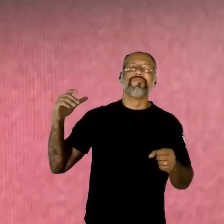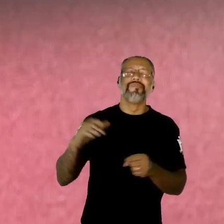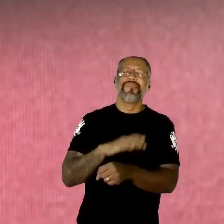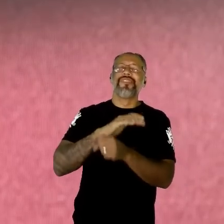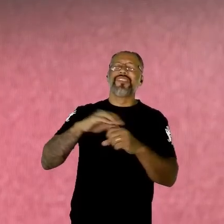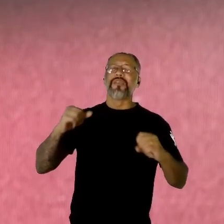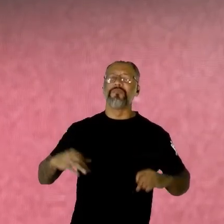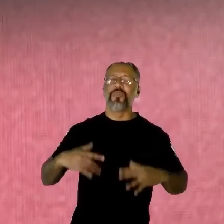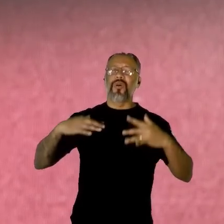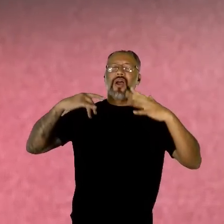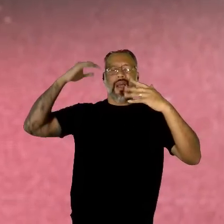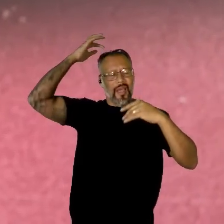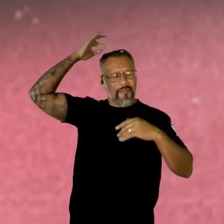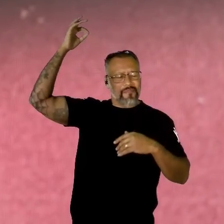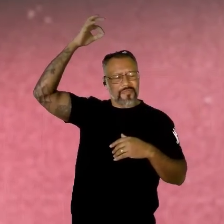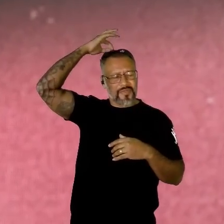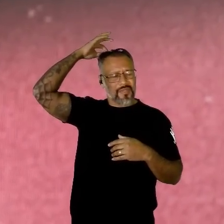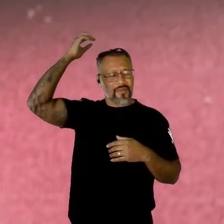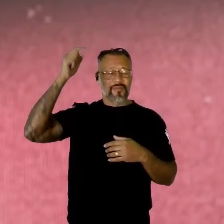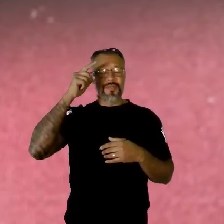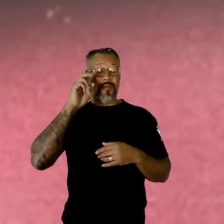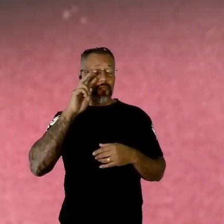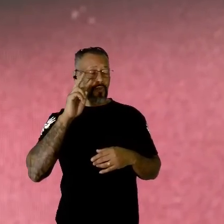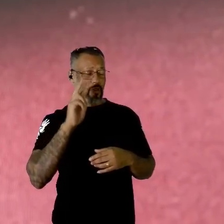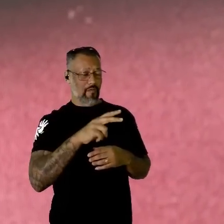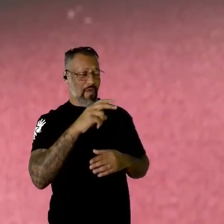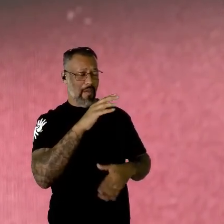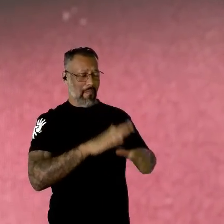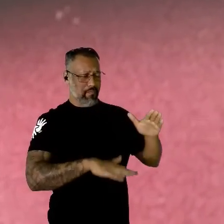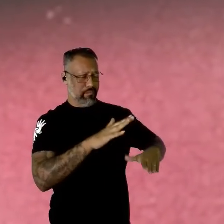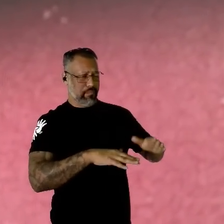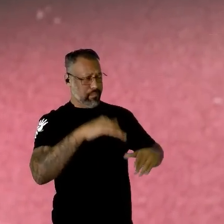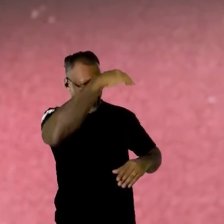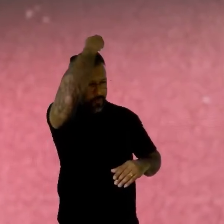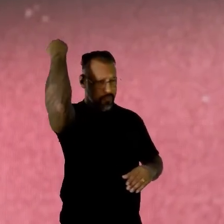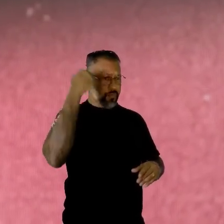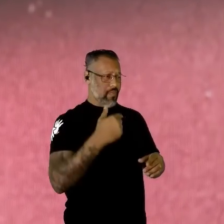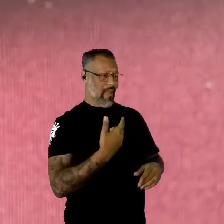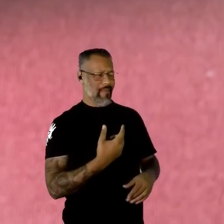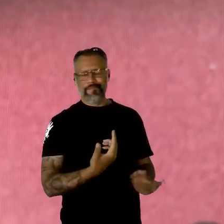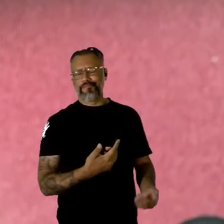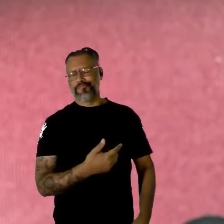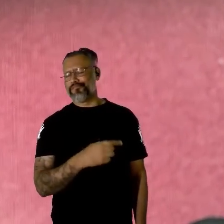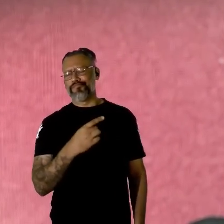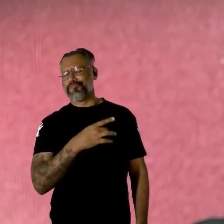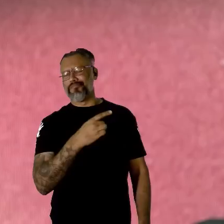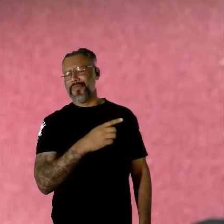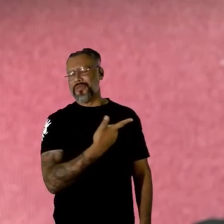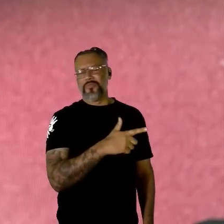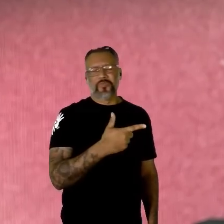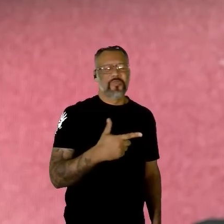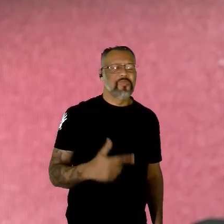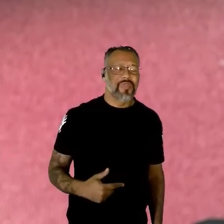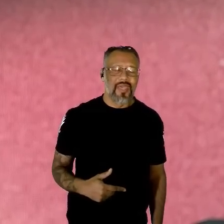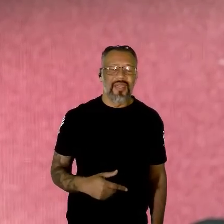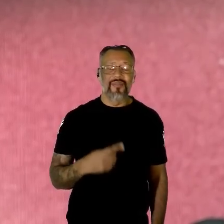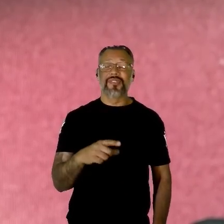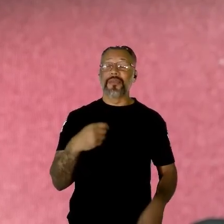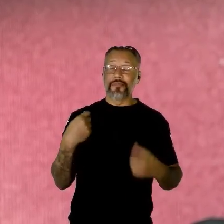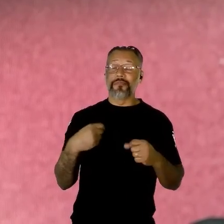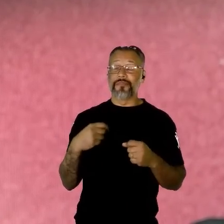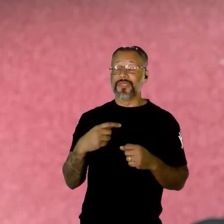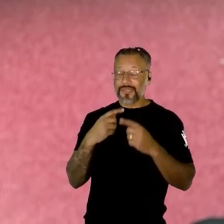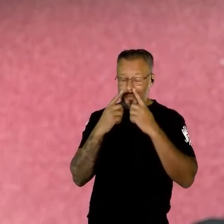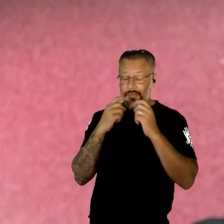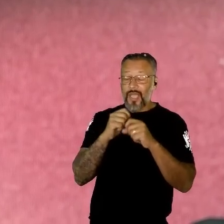cheio para olhar para macumba e não ter medo cheio para acordar numa segunda-feira e a carne gritar que semana desgraçada